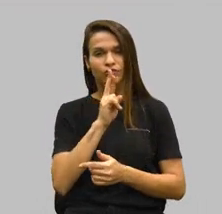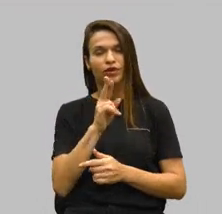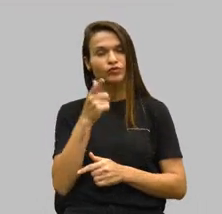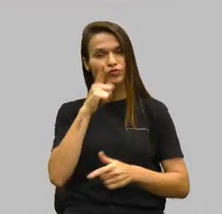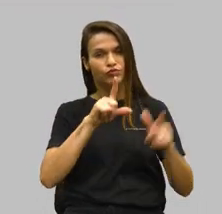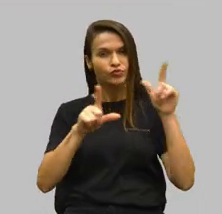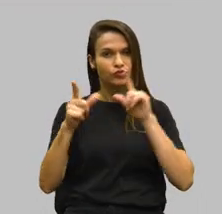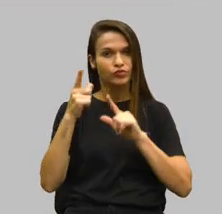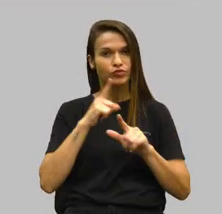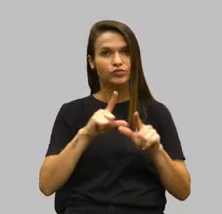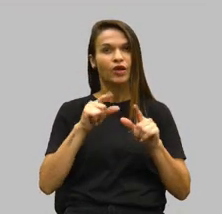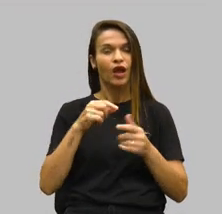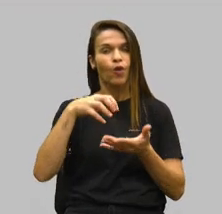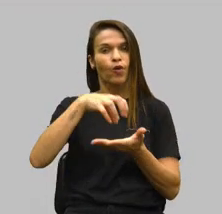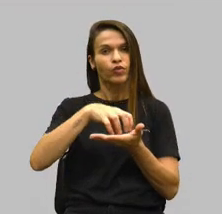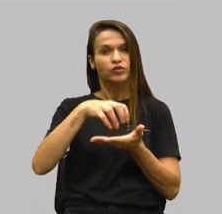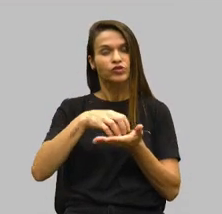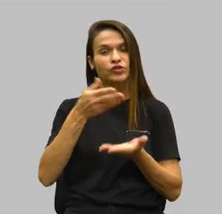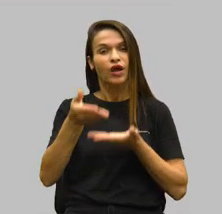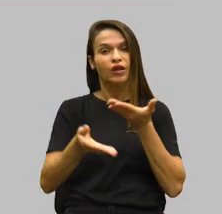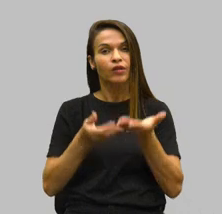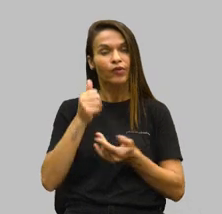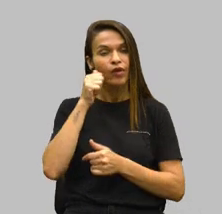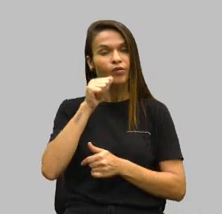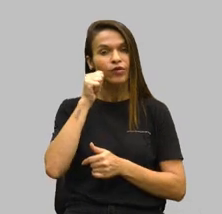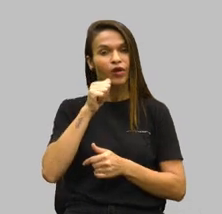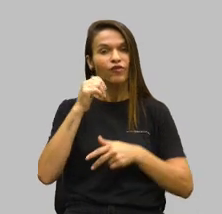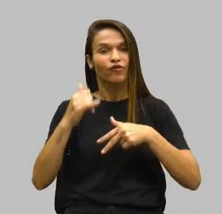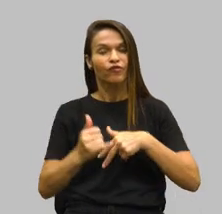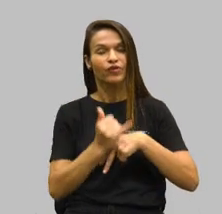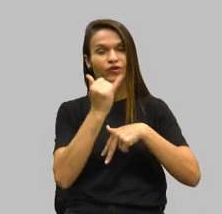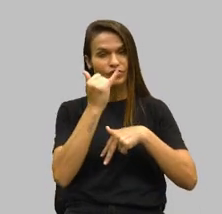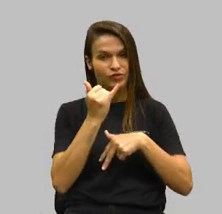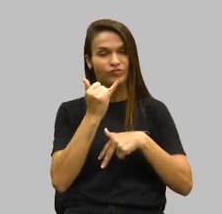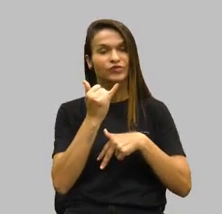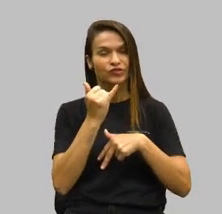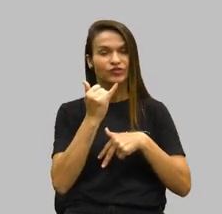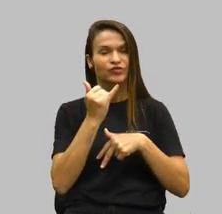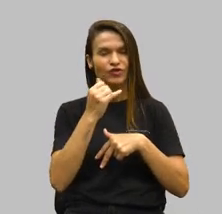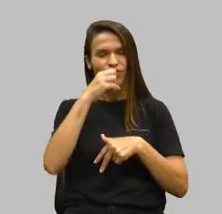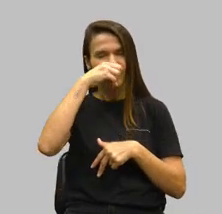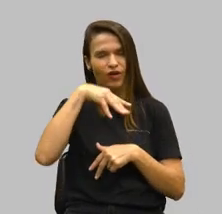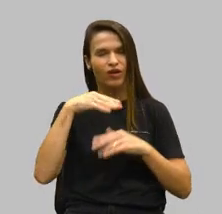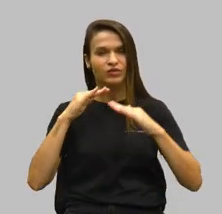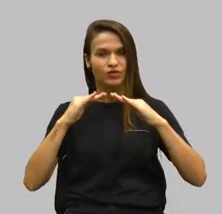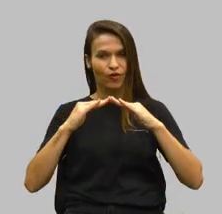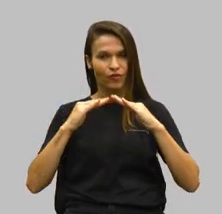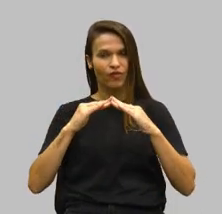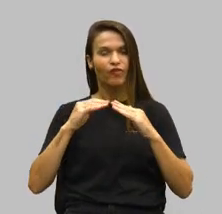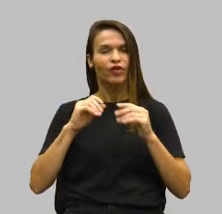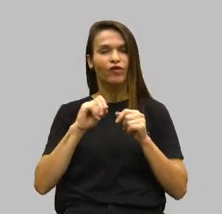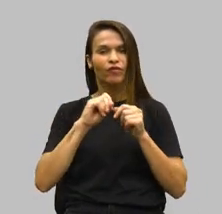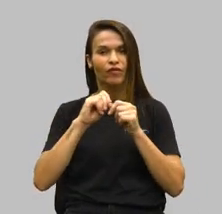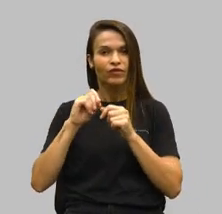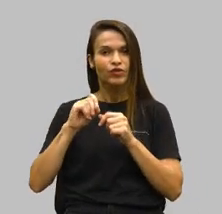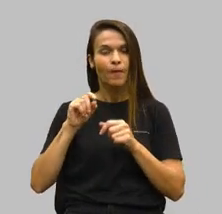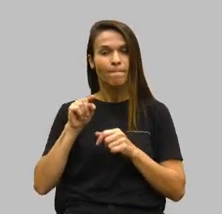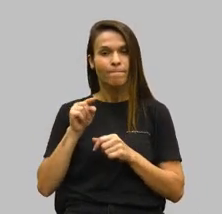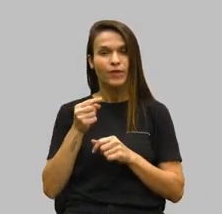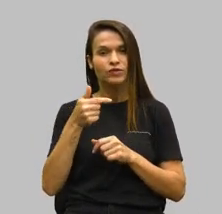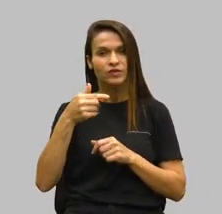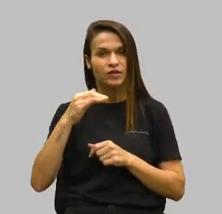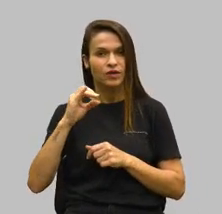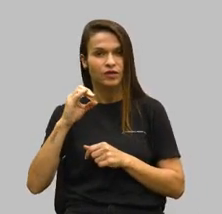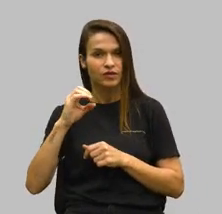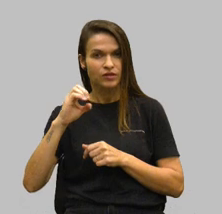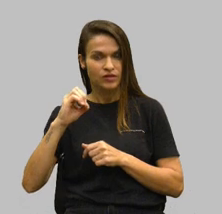CNA um Centro de Atendimento a Mulheres vítimas de violência doméstica foram feitos 1700 eh